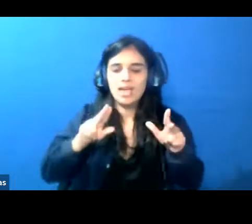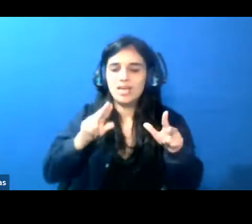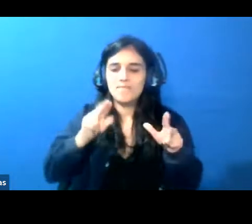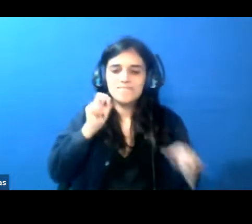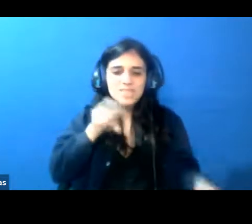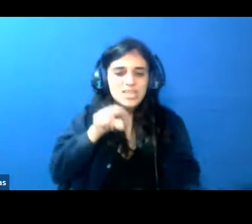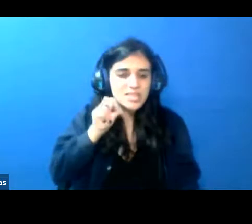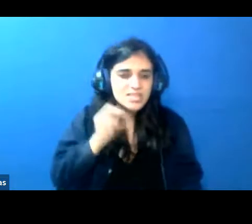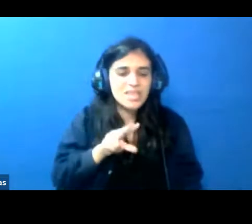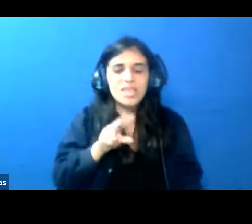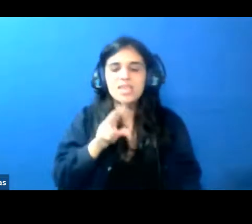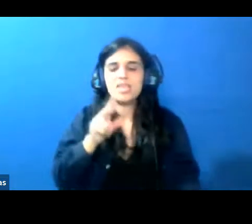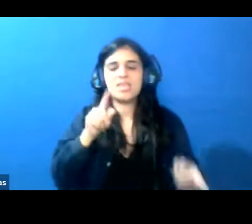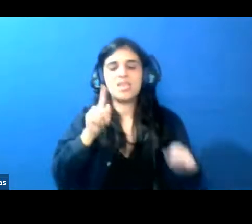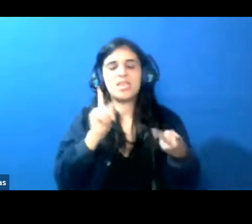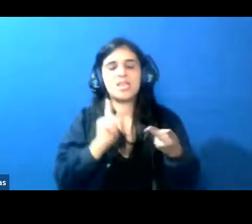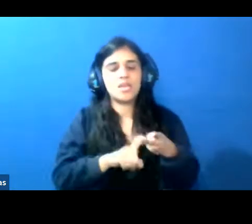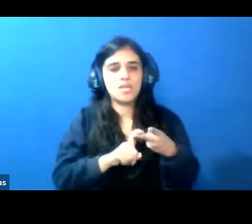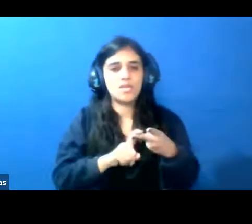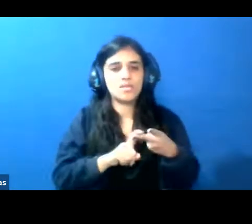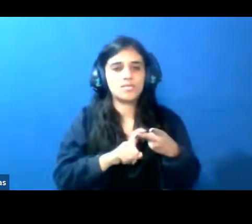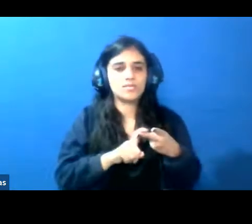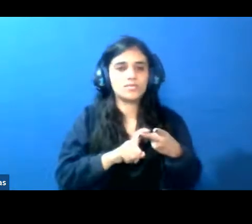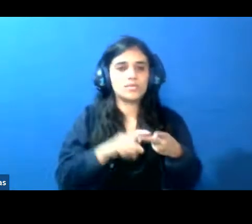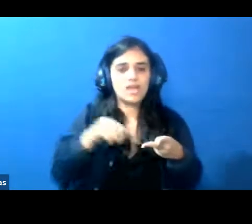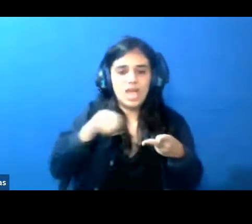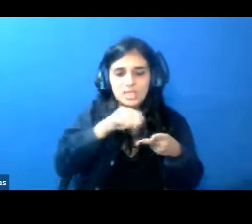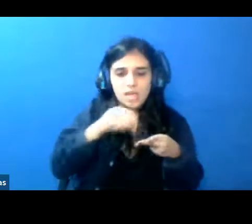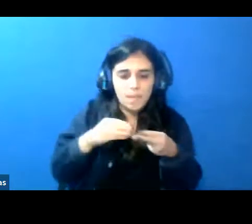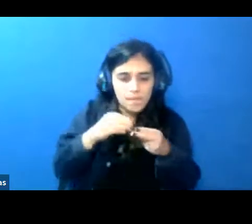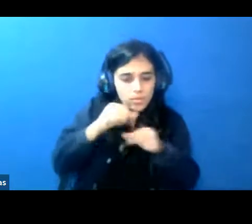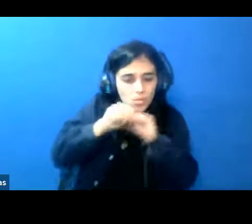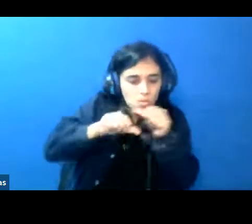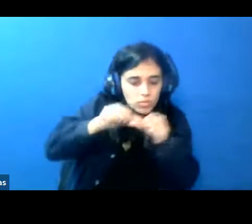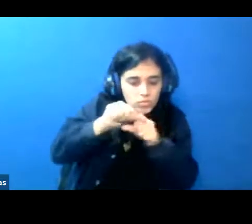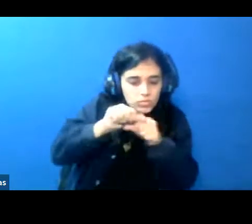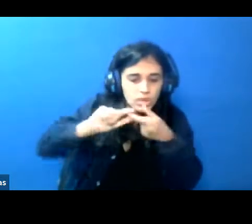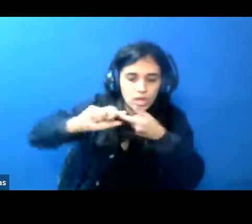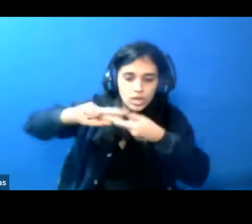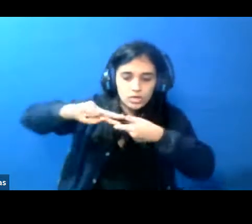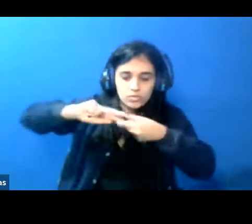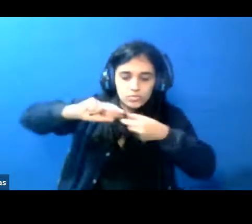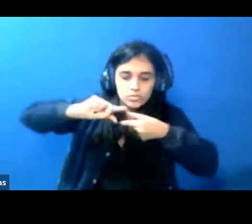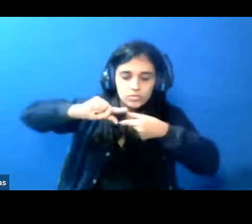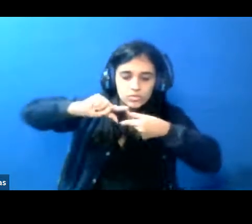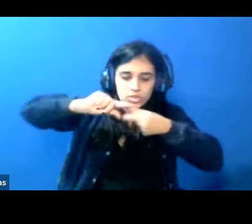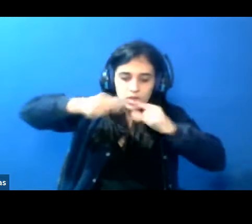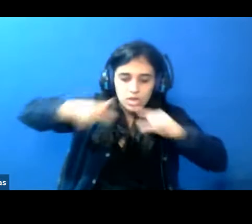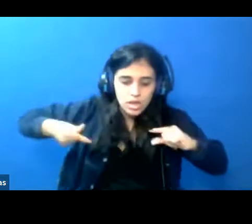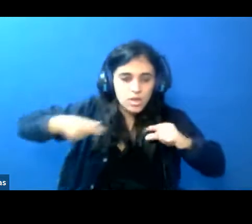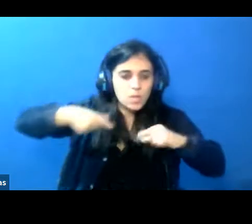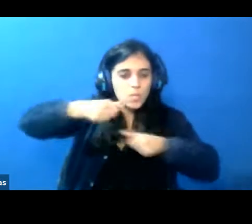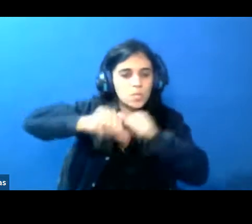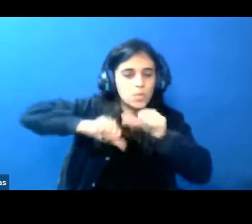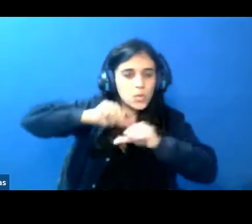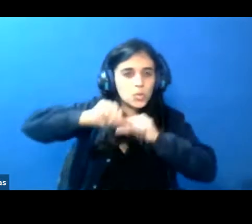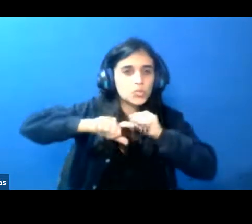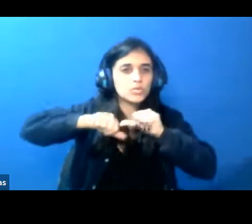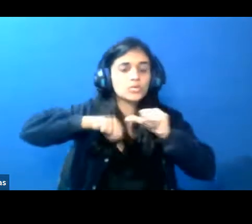nós vamos ter aqui as sementes transgênicas, nós vamos construir, ter como